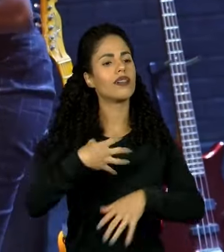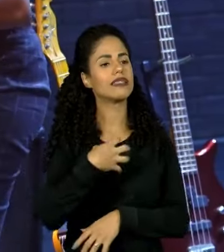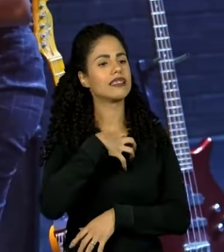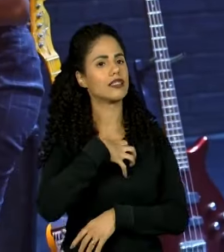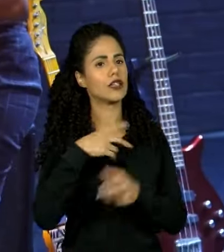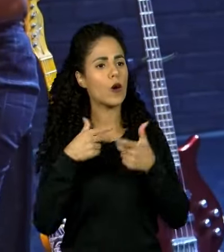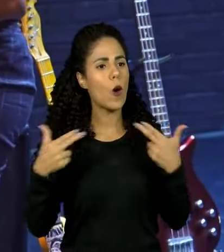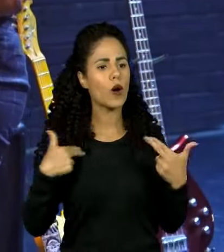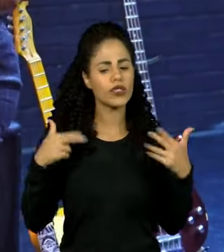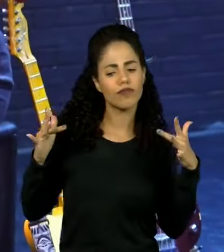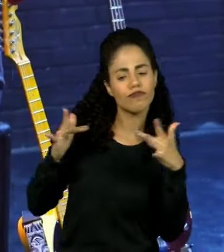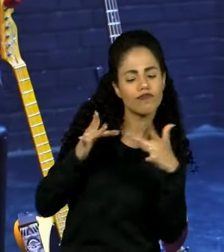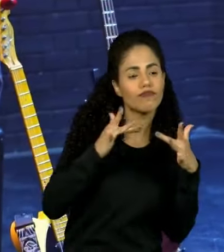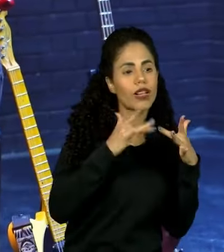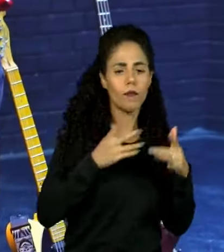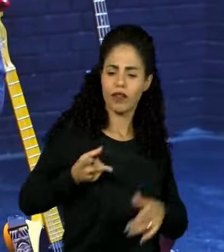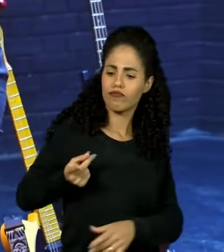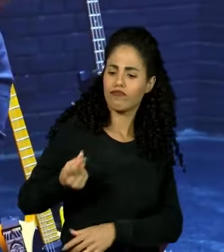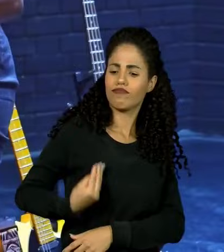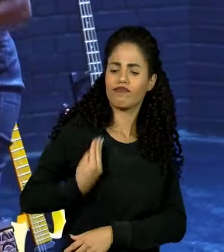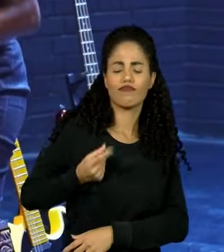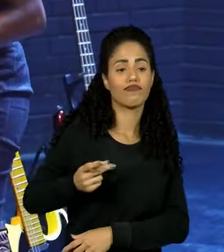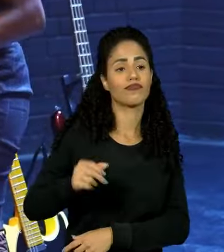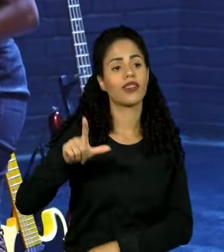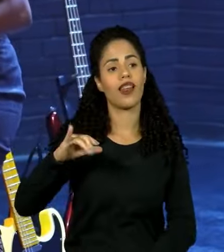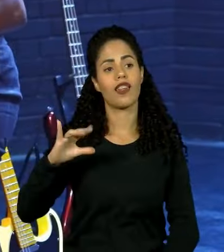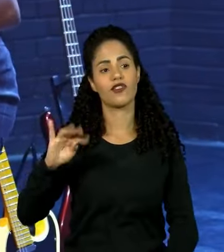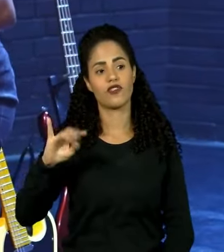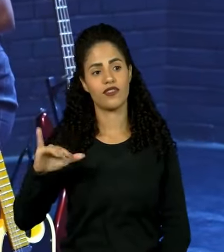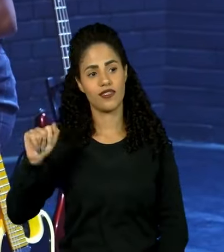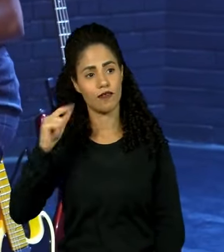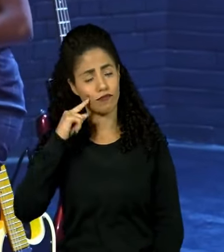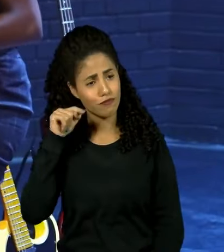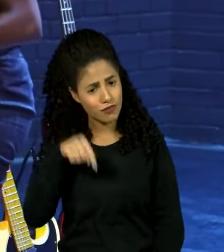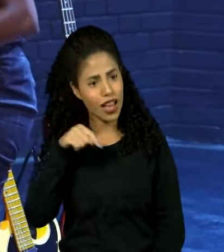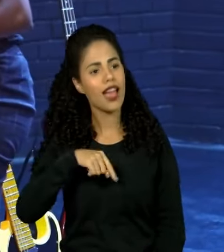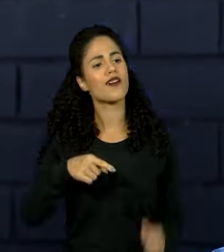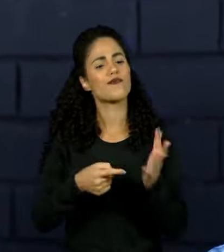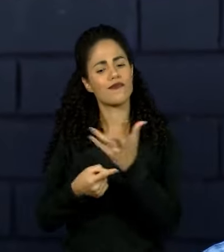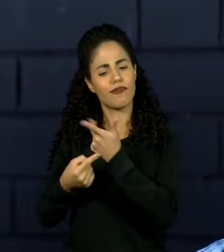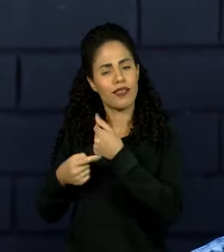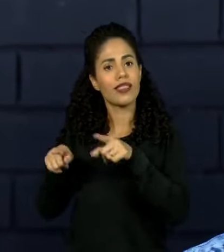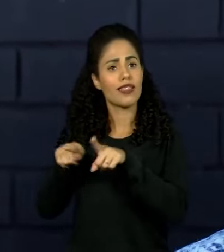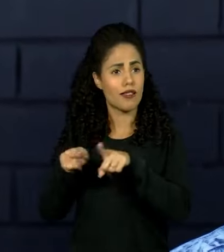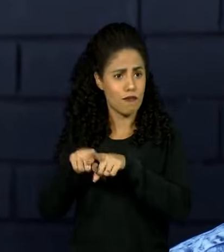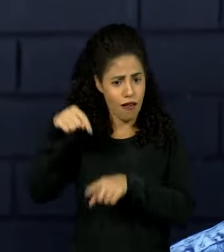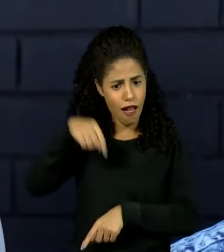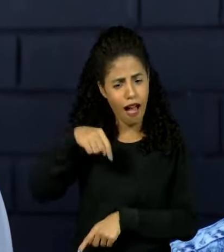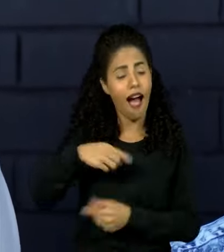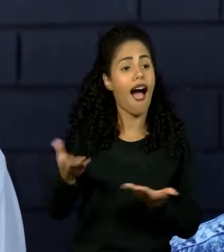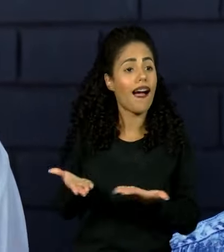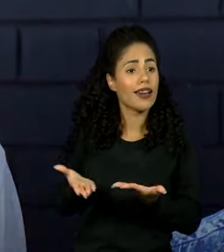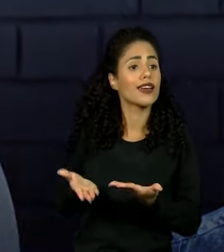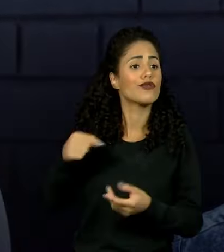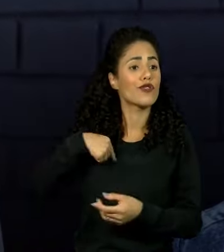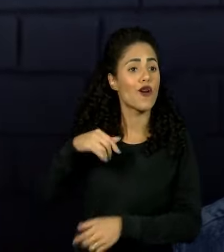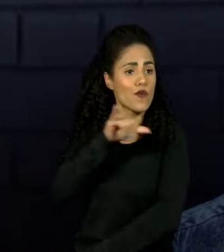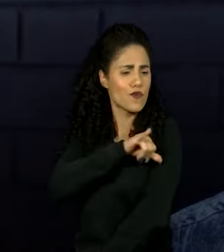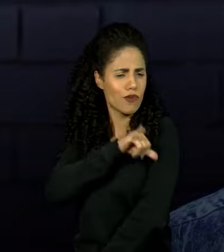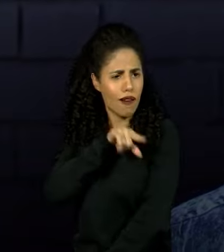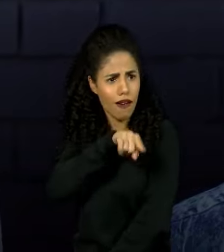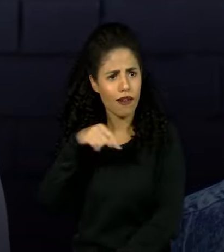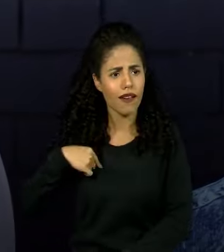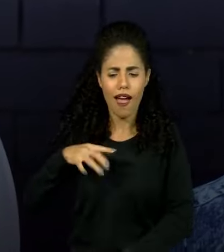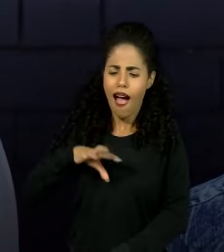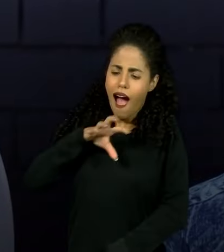portais e vida eu sou atz de belf Roche Baixada Fluminense e amor